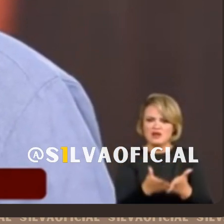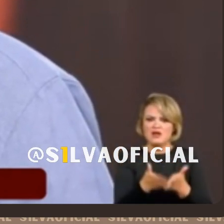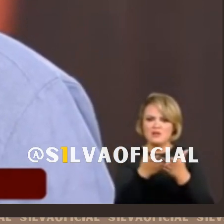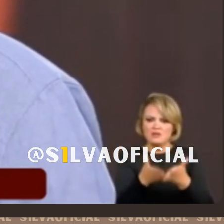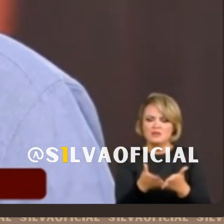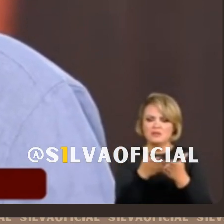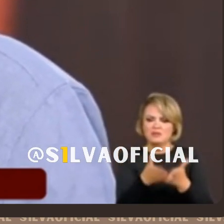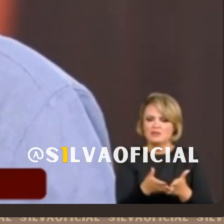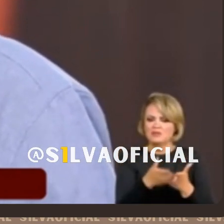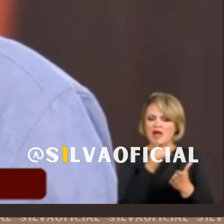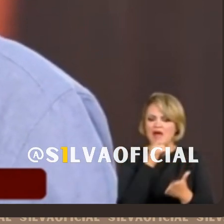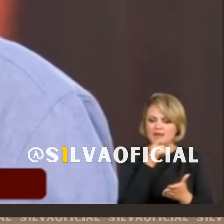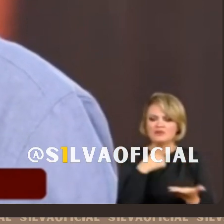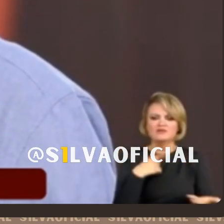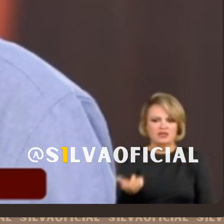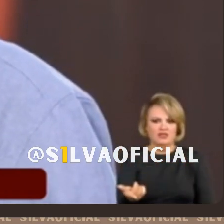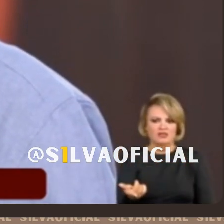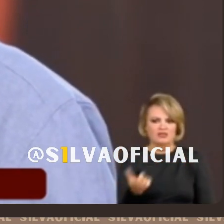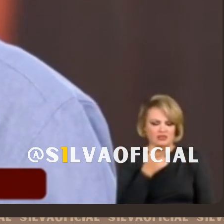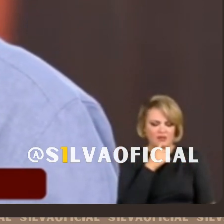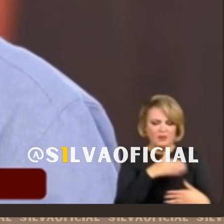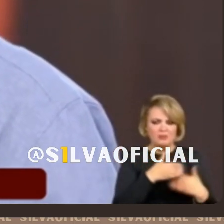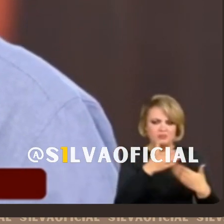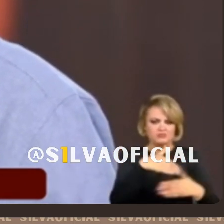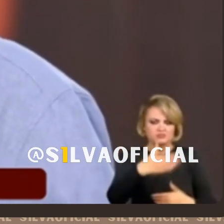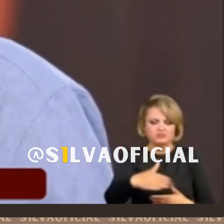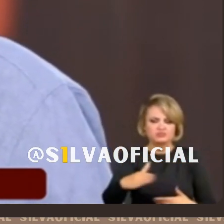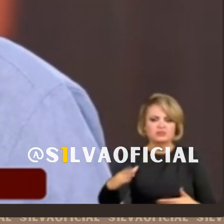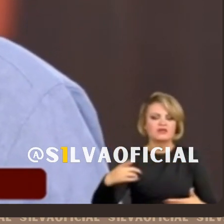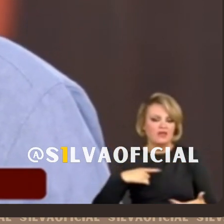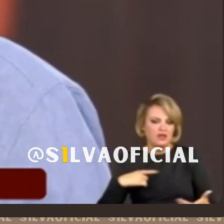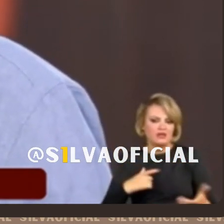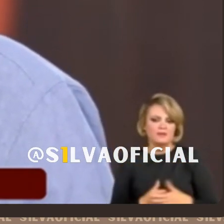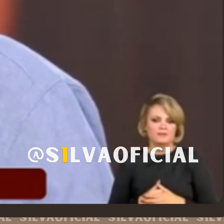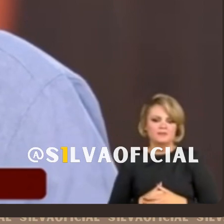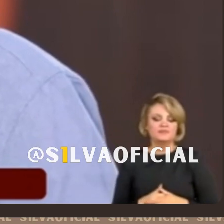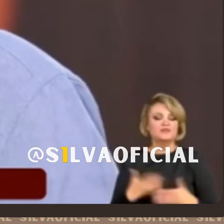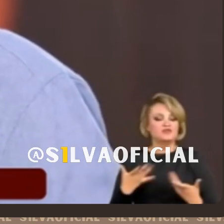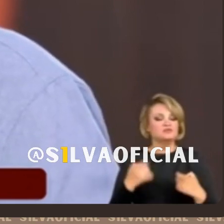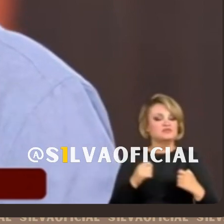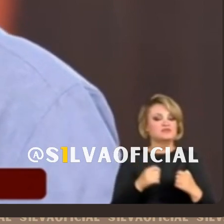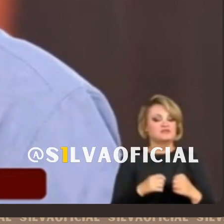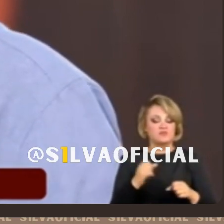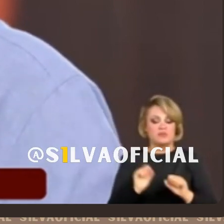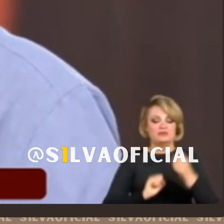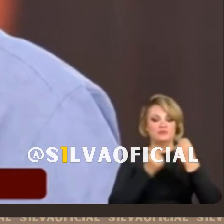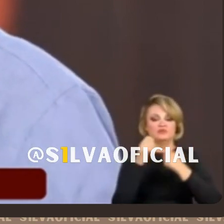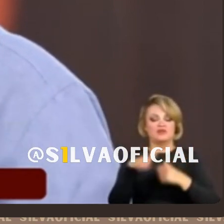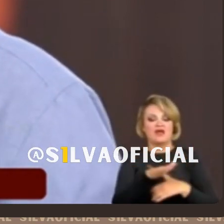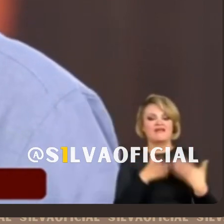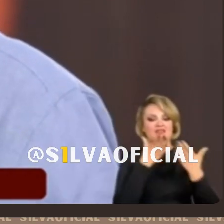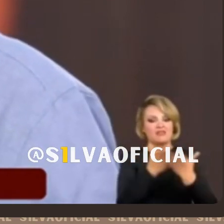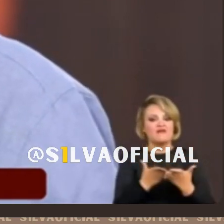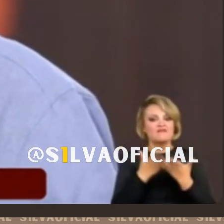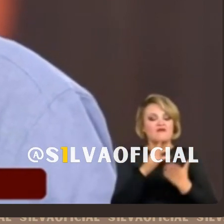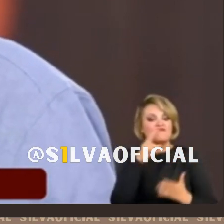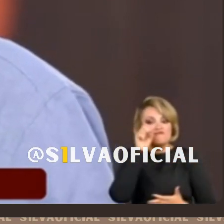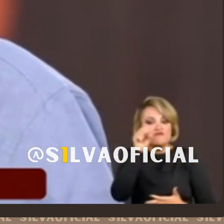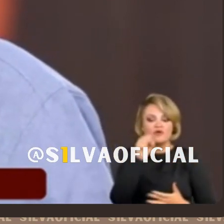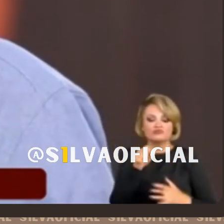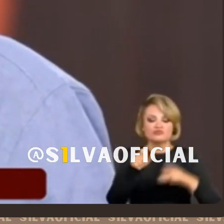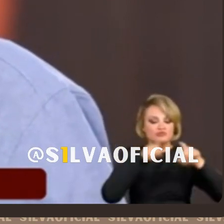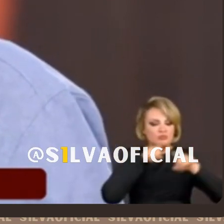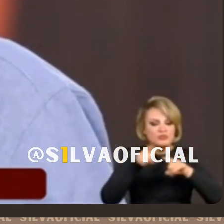voltar a ter uma indústria naval forte, uma indústria naval competitiva. Grande parte do comércio é feito, sabe,